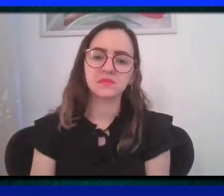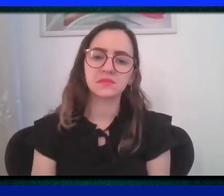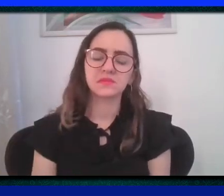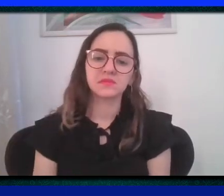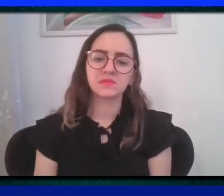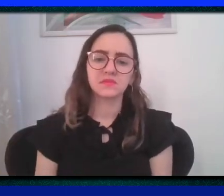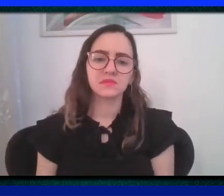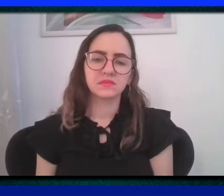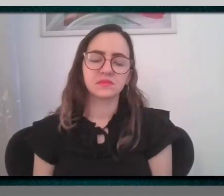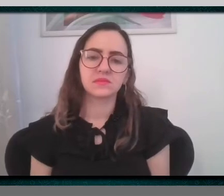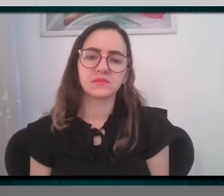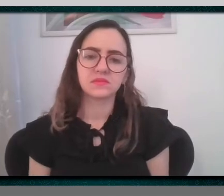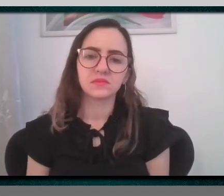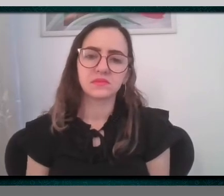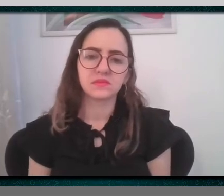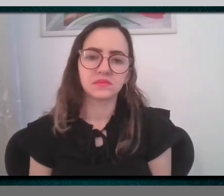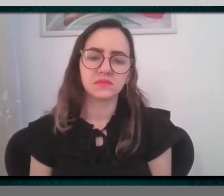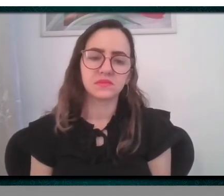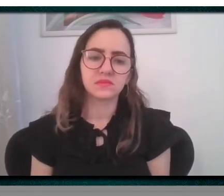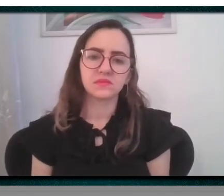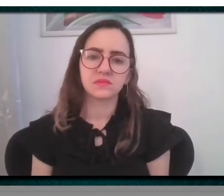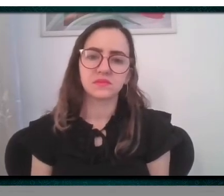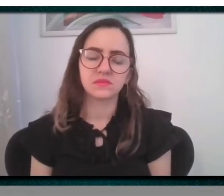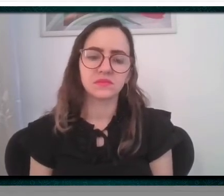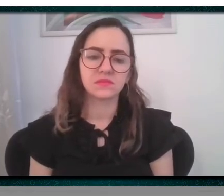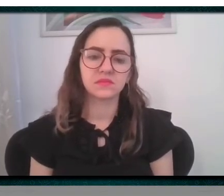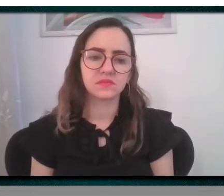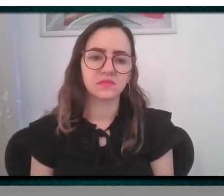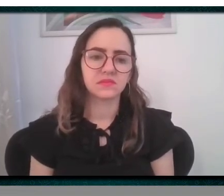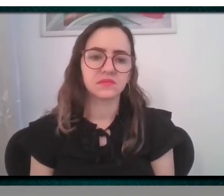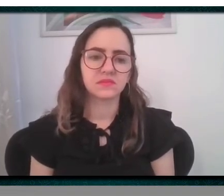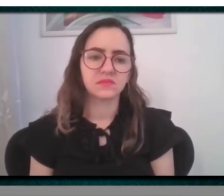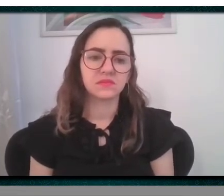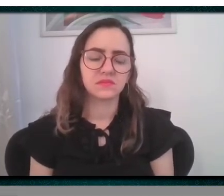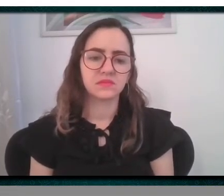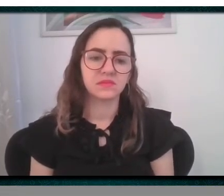Aí a gente tem que botar novamente.